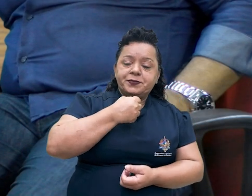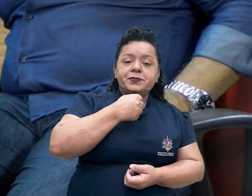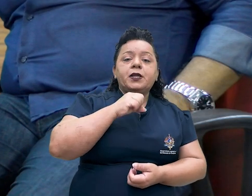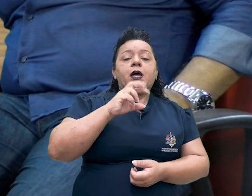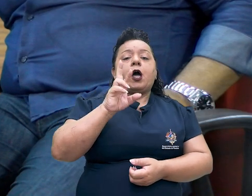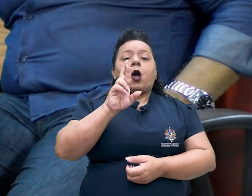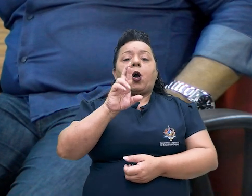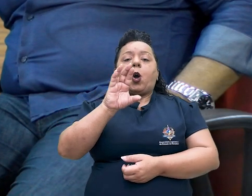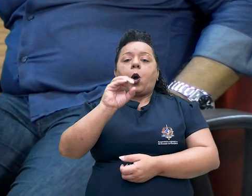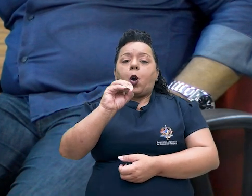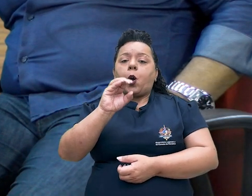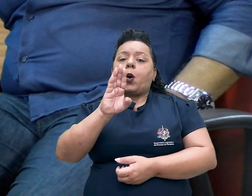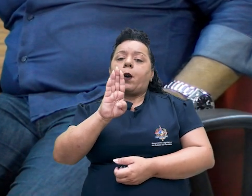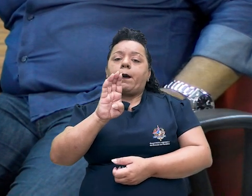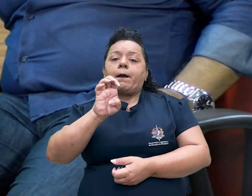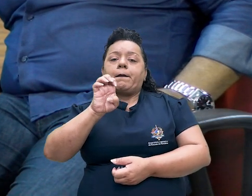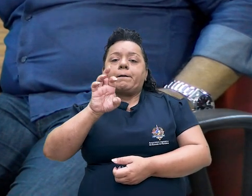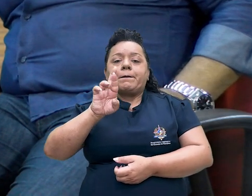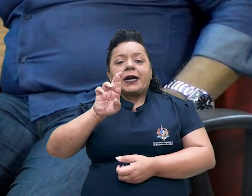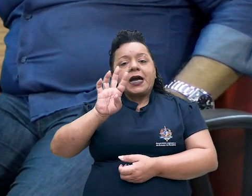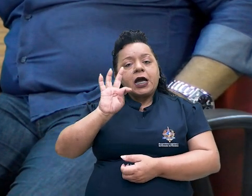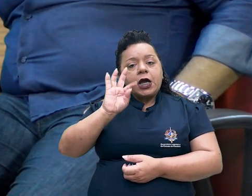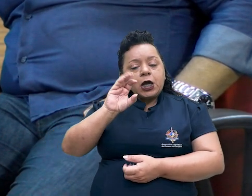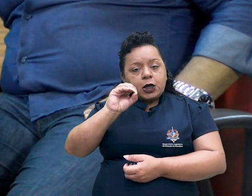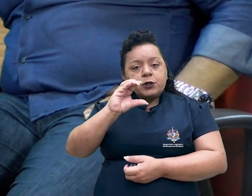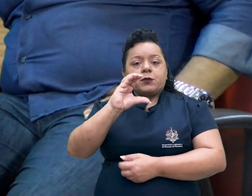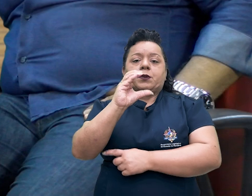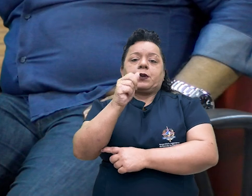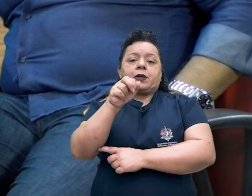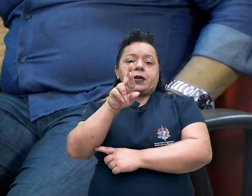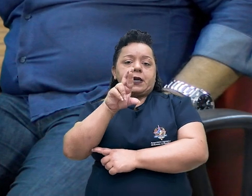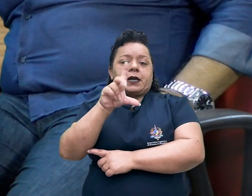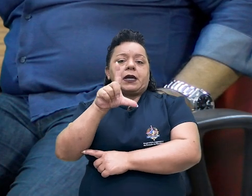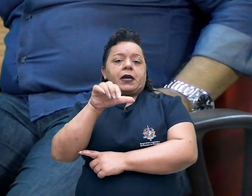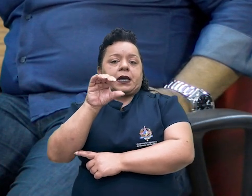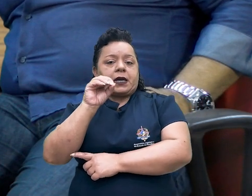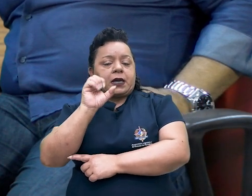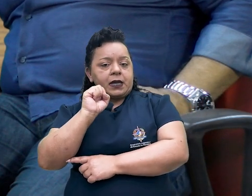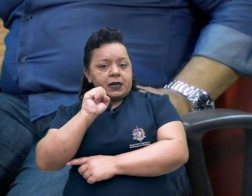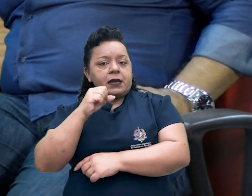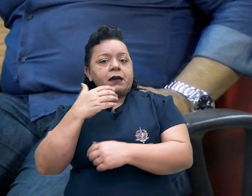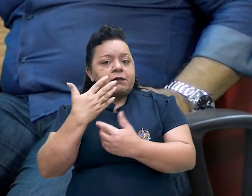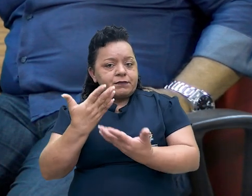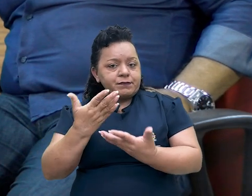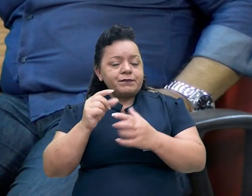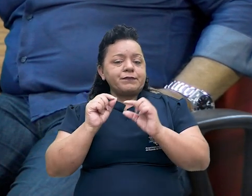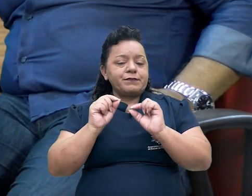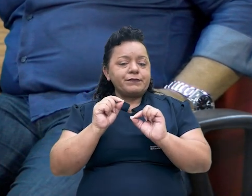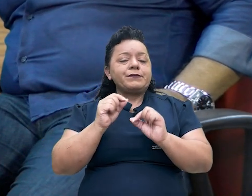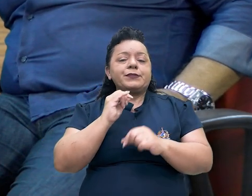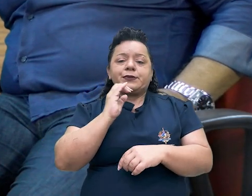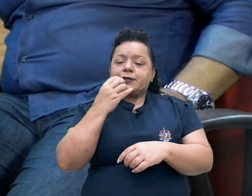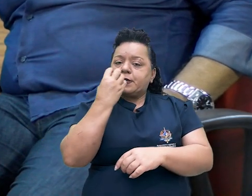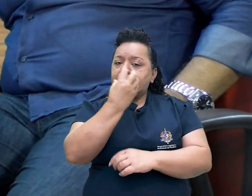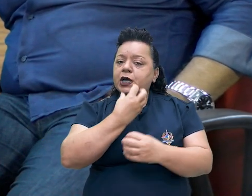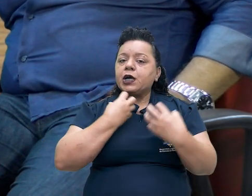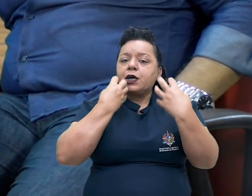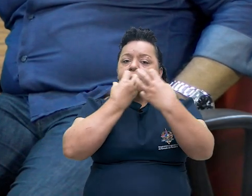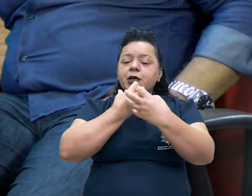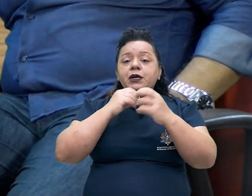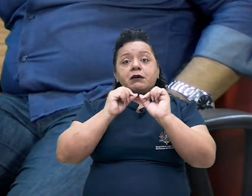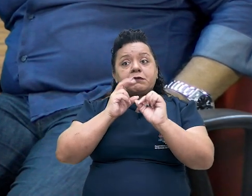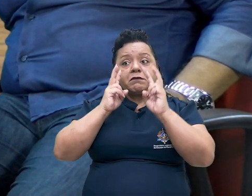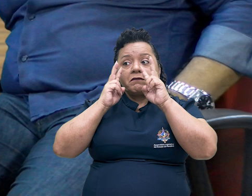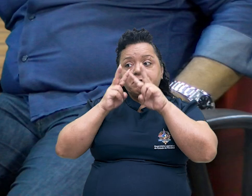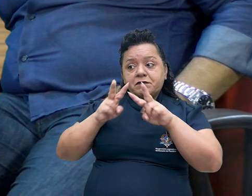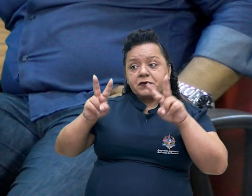Carlos cantou na música dele as baleias que chegaria um momento que a gente ia ver animais somente nos programas